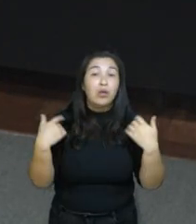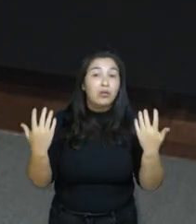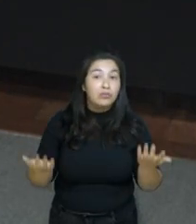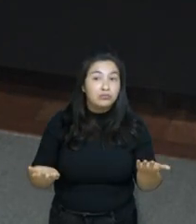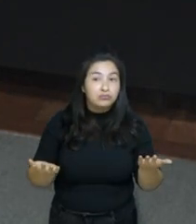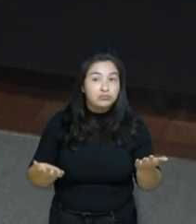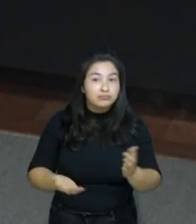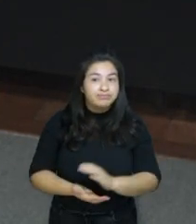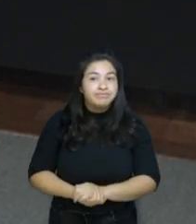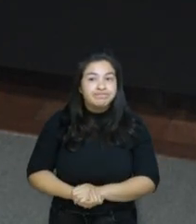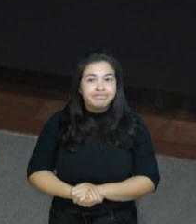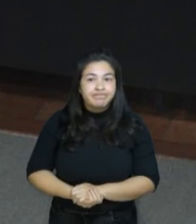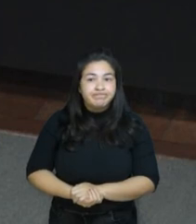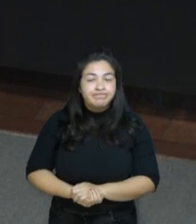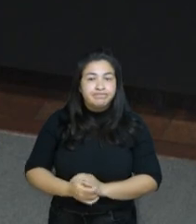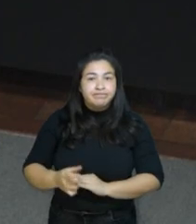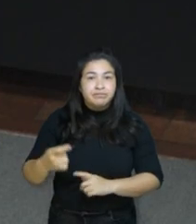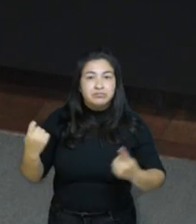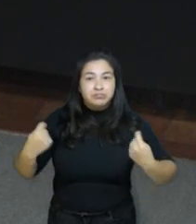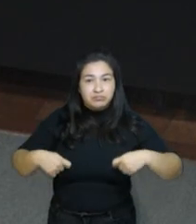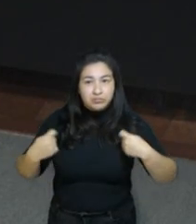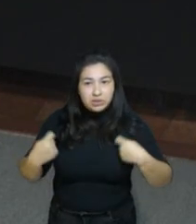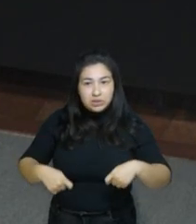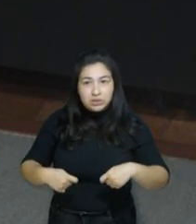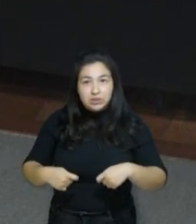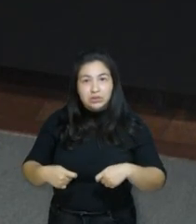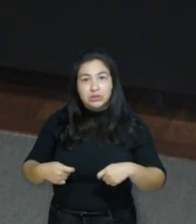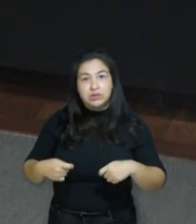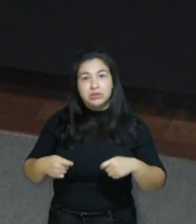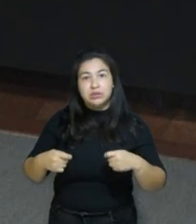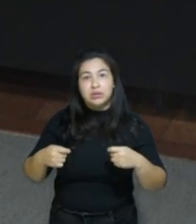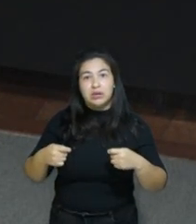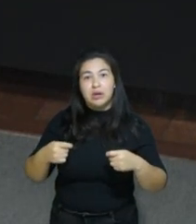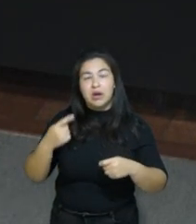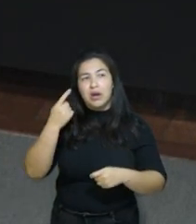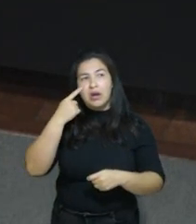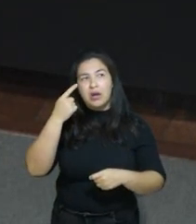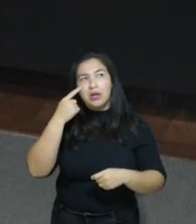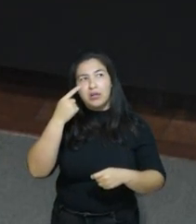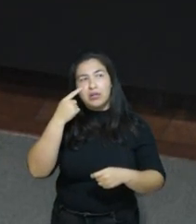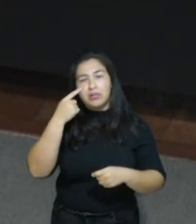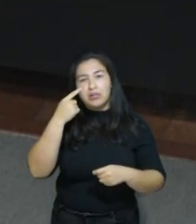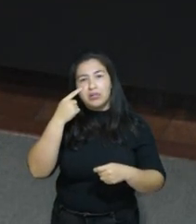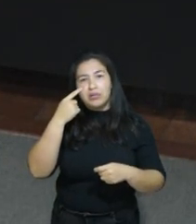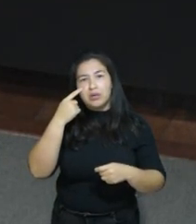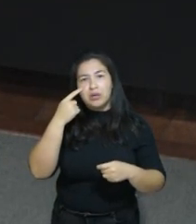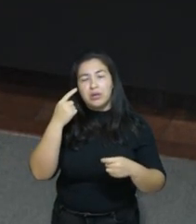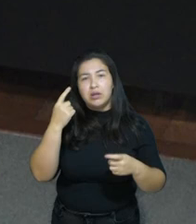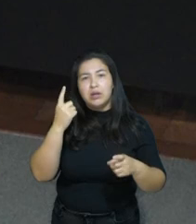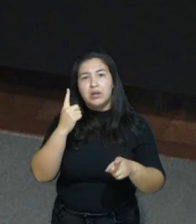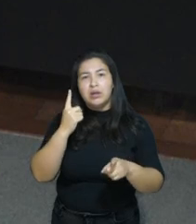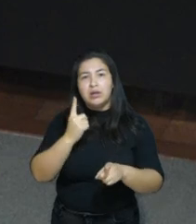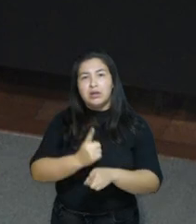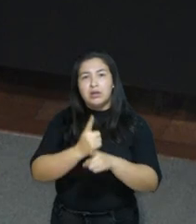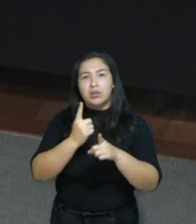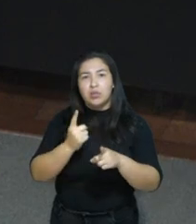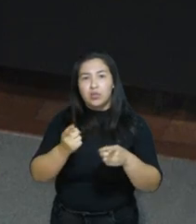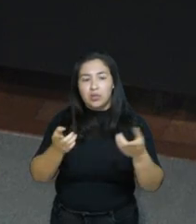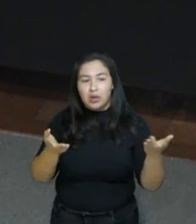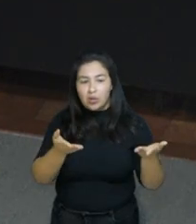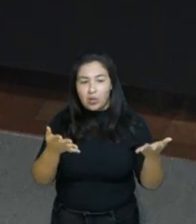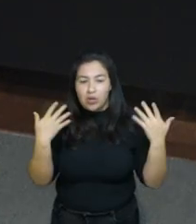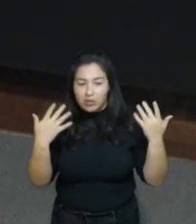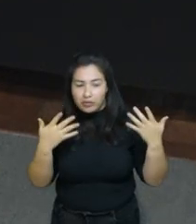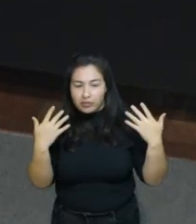Mas, por exemplo, para essas atividades, a gente tinha que ter uma previsão climática boa para saber, olha, esse verão vai ser